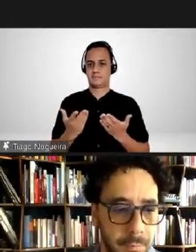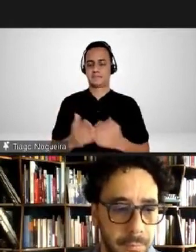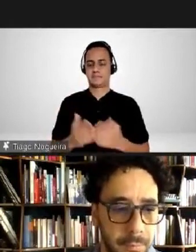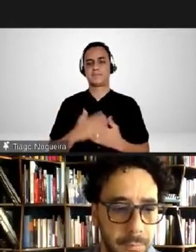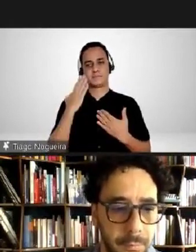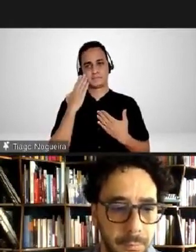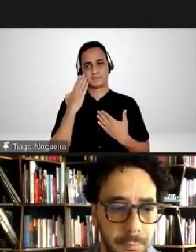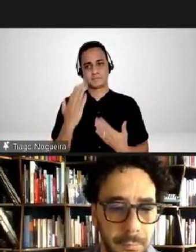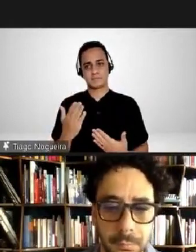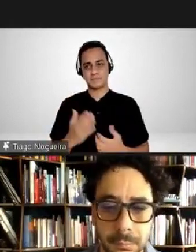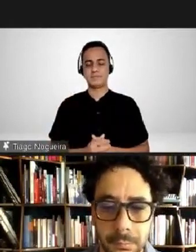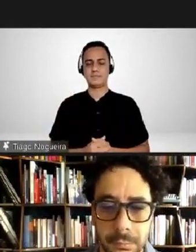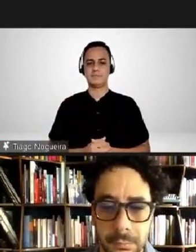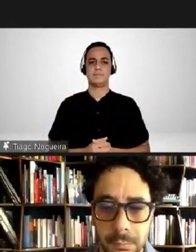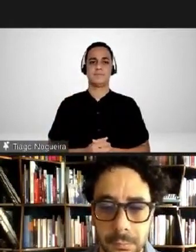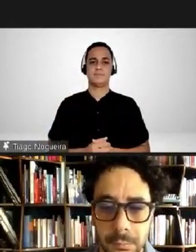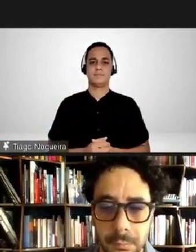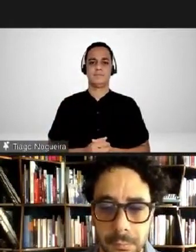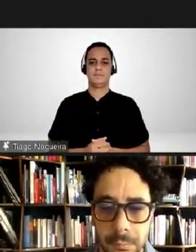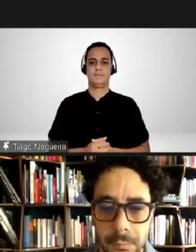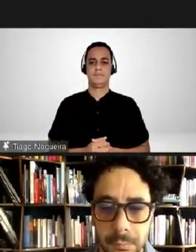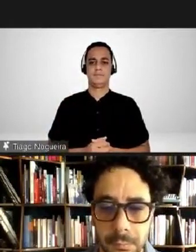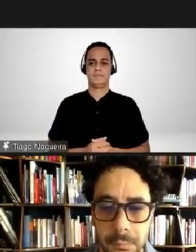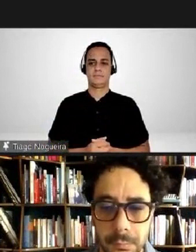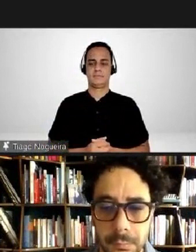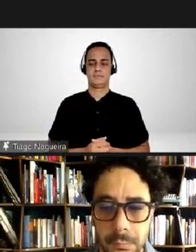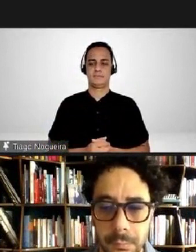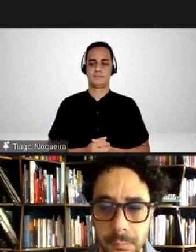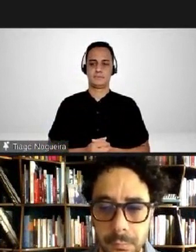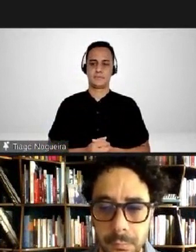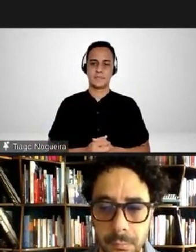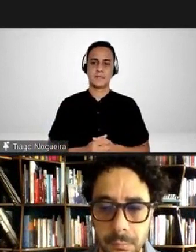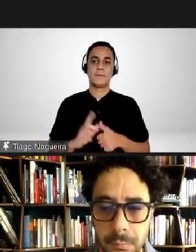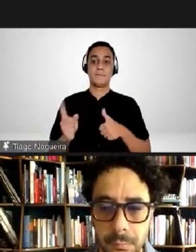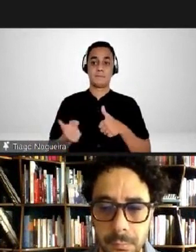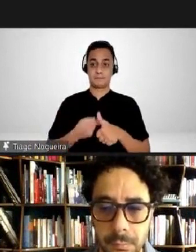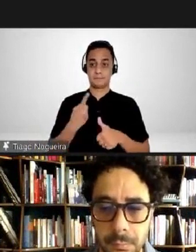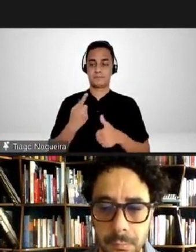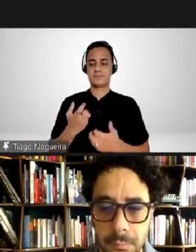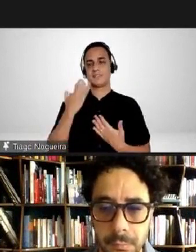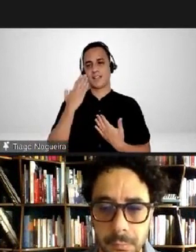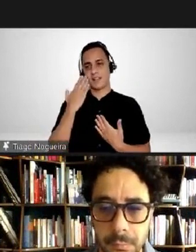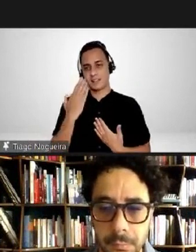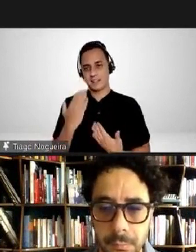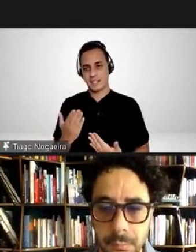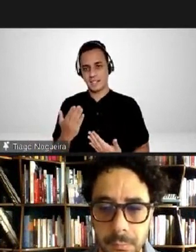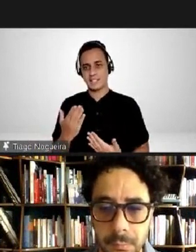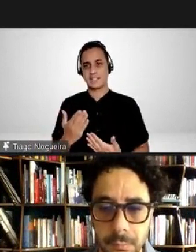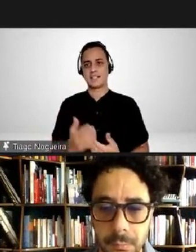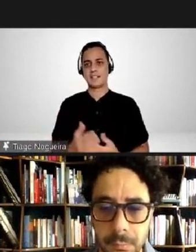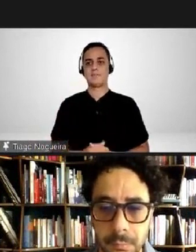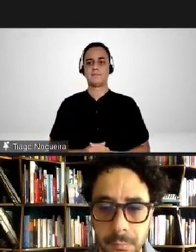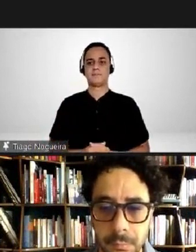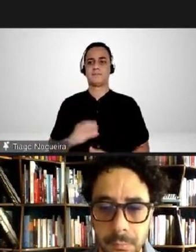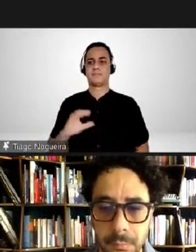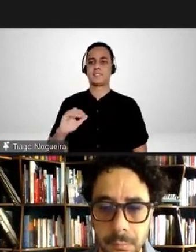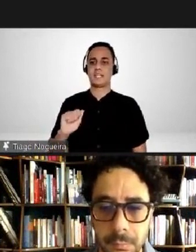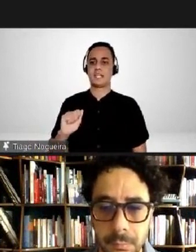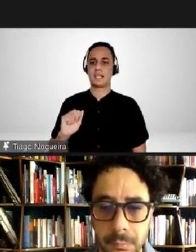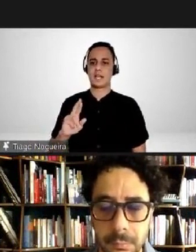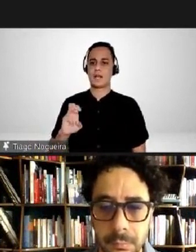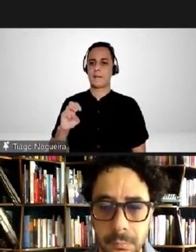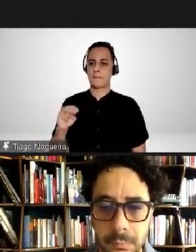obrigada. Bom, eu queria começar a minha fala agradecendo, né, a Carmen Aranha, o